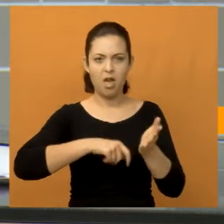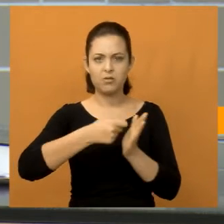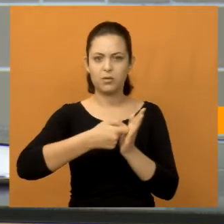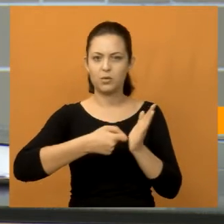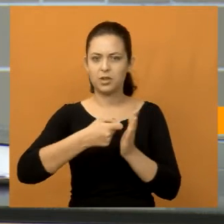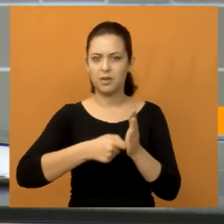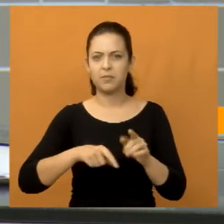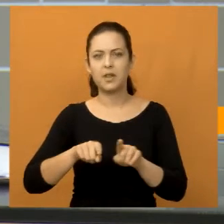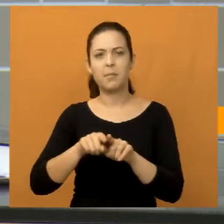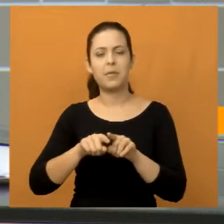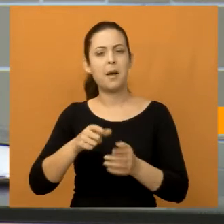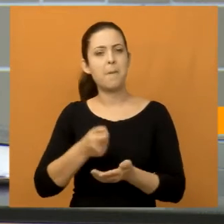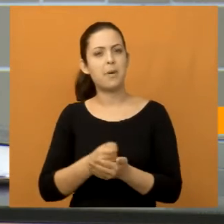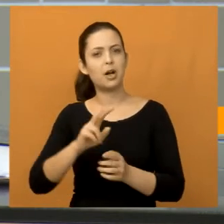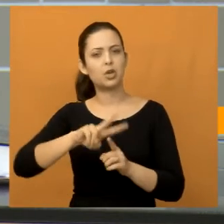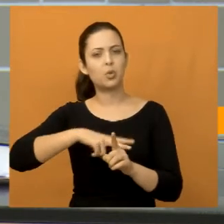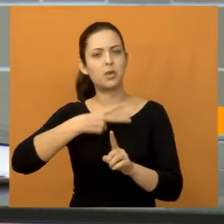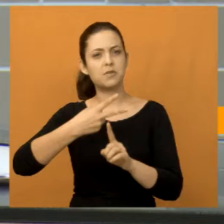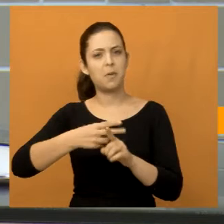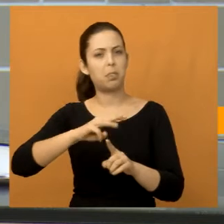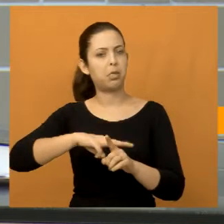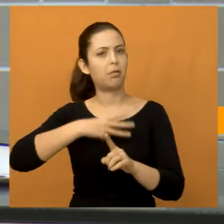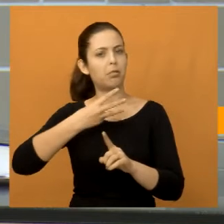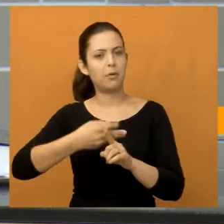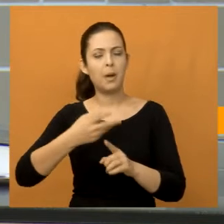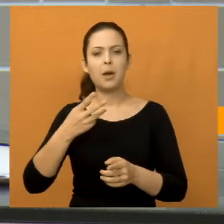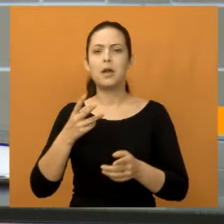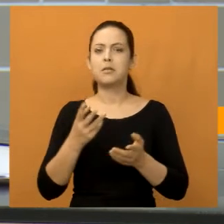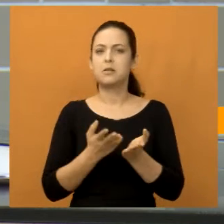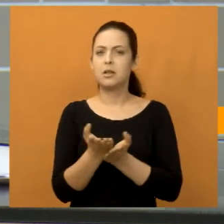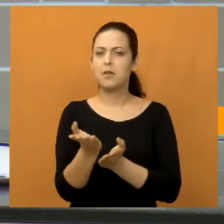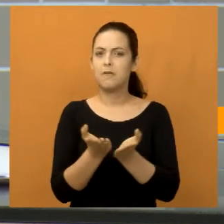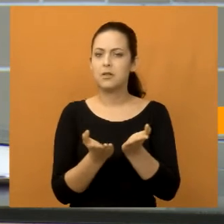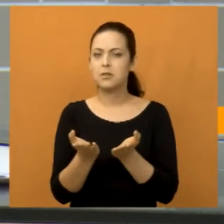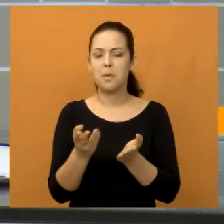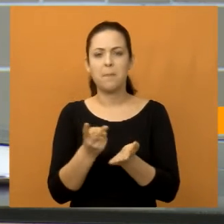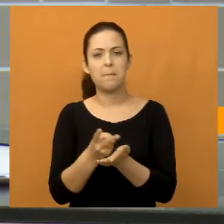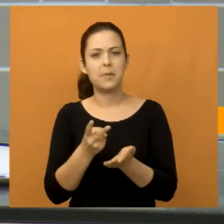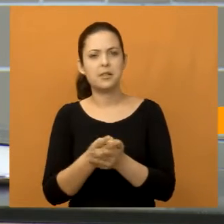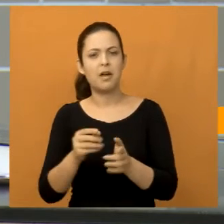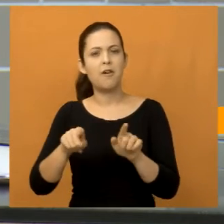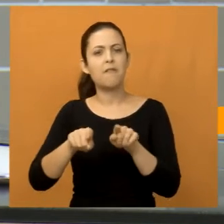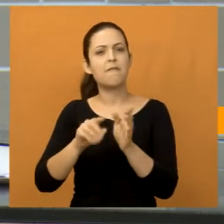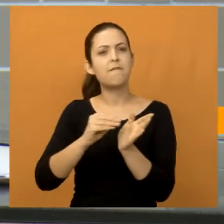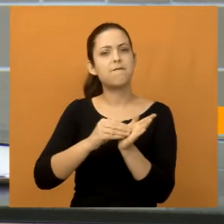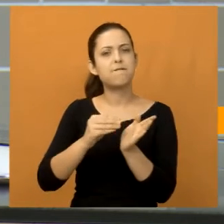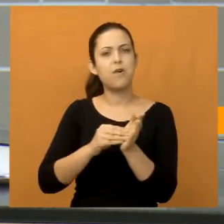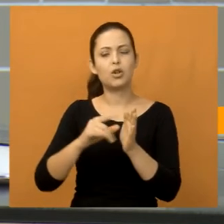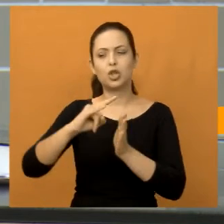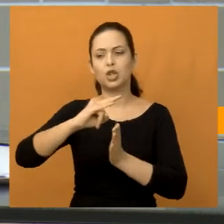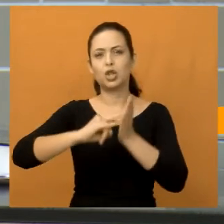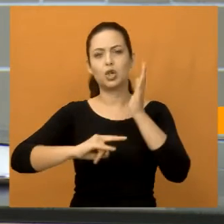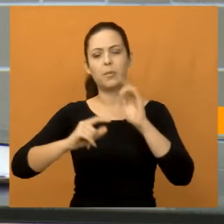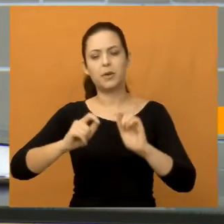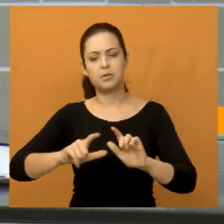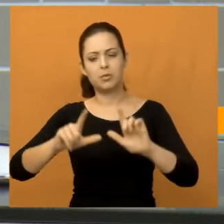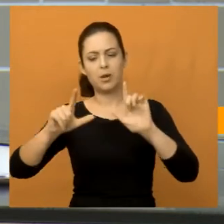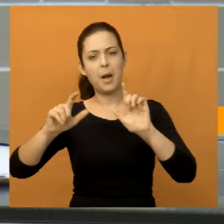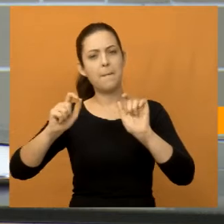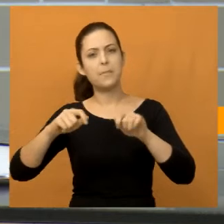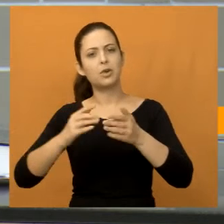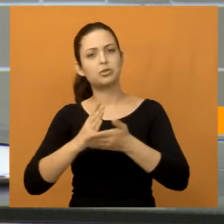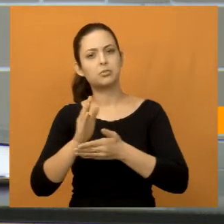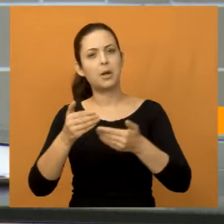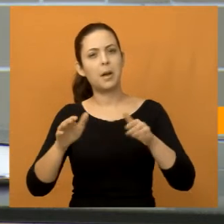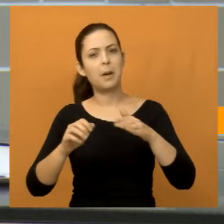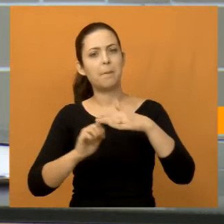pagamento em duplicidade para o mesmo serviço, ausência de alvará de funcionamento e de estrutura física das